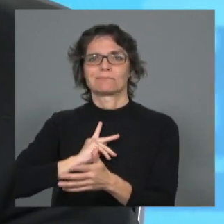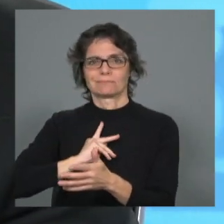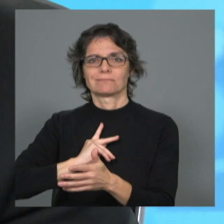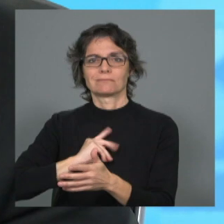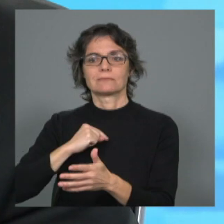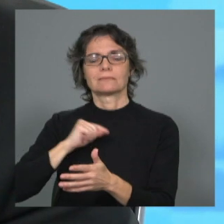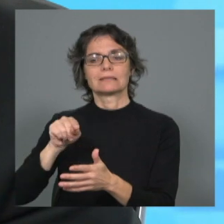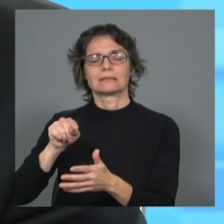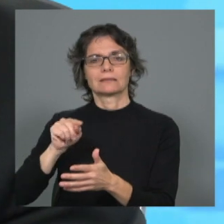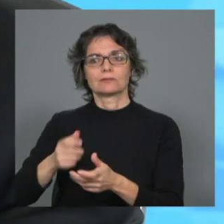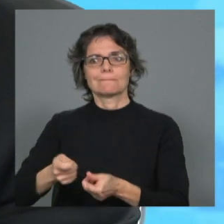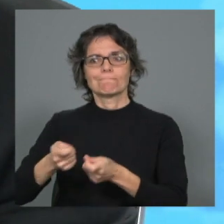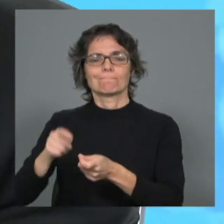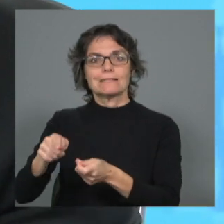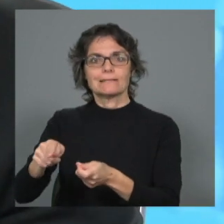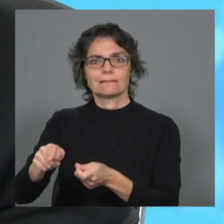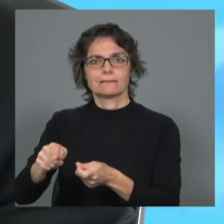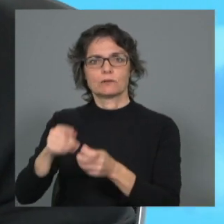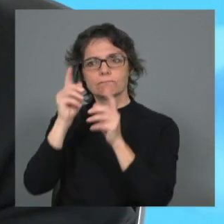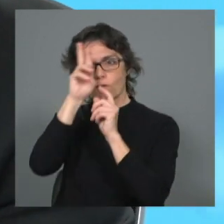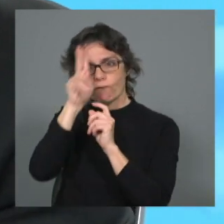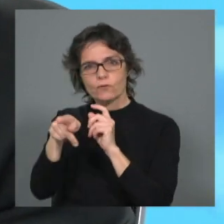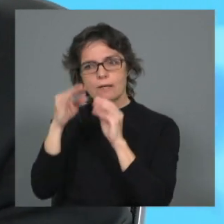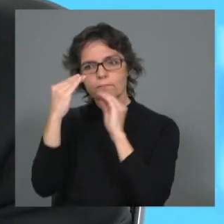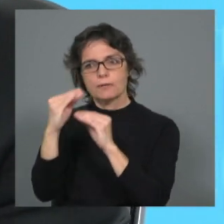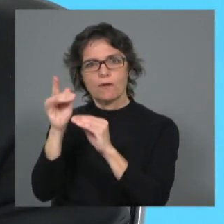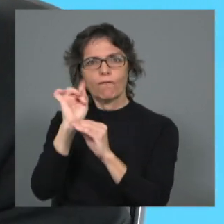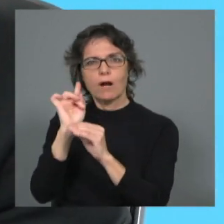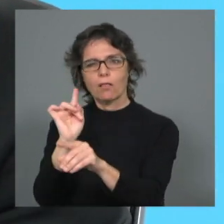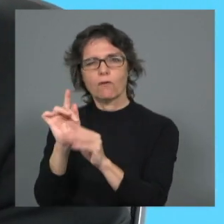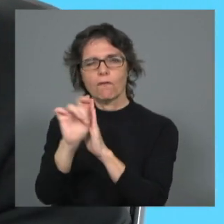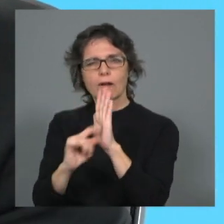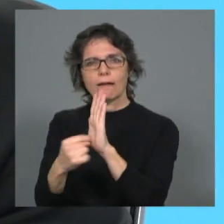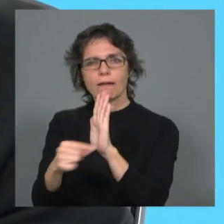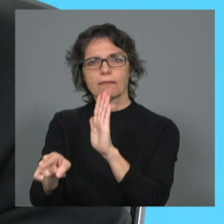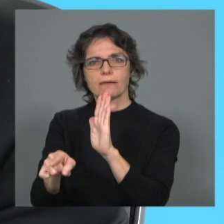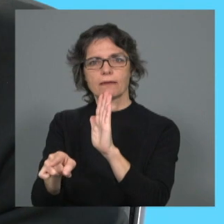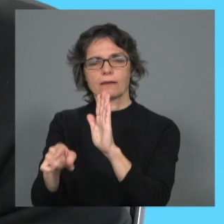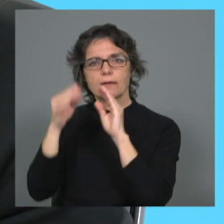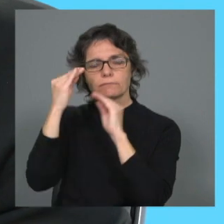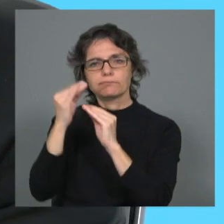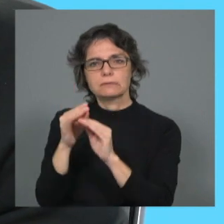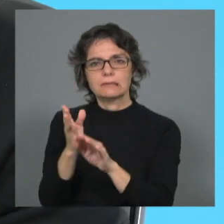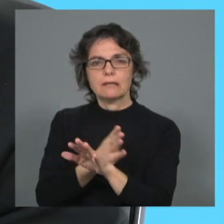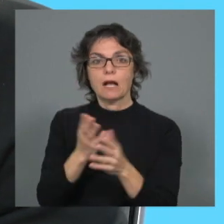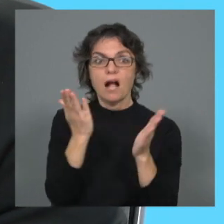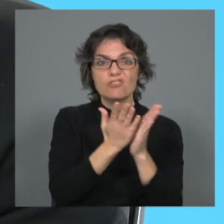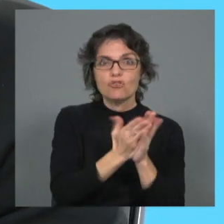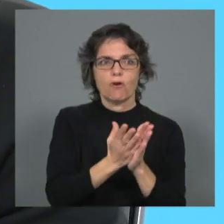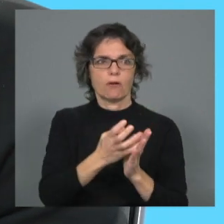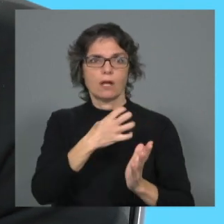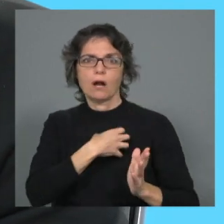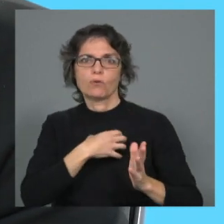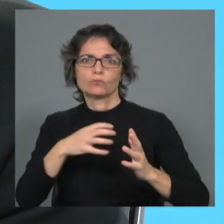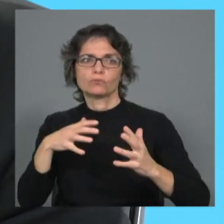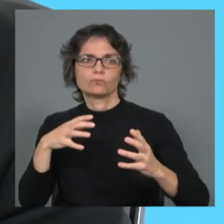Nacional do Desporto, do IPDJ, de valorizar muito a dimensão preventiva e educativa, irmos às escolas, ir aos clubes, dar